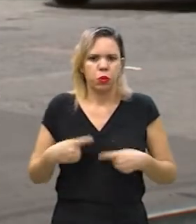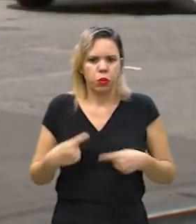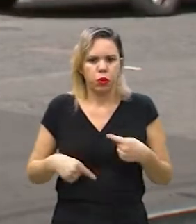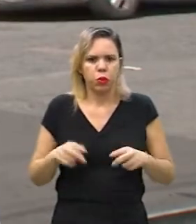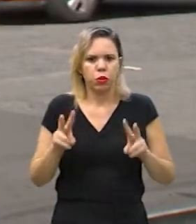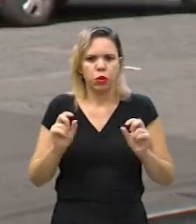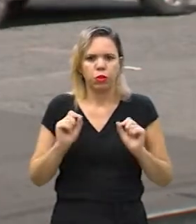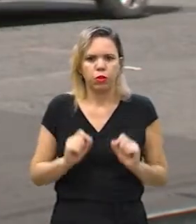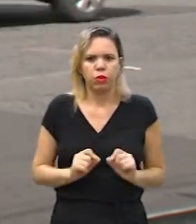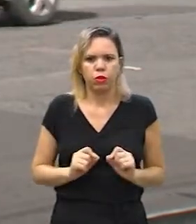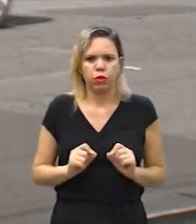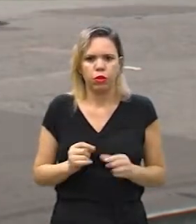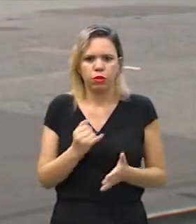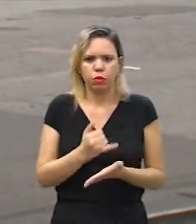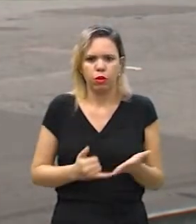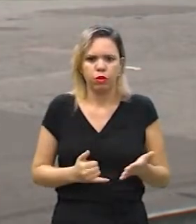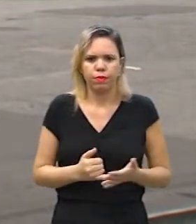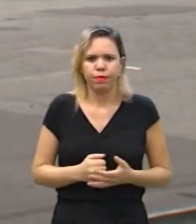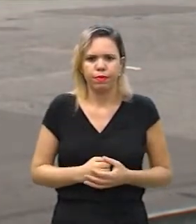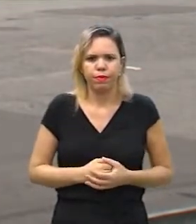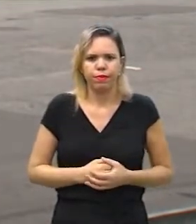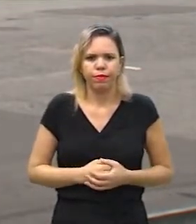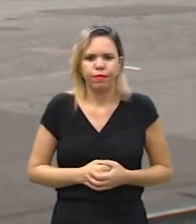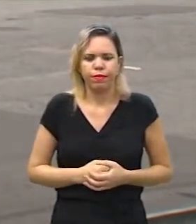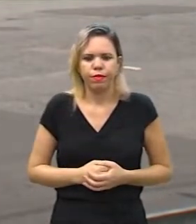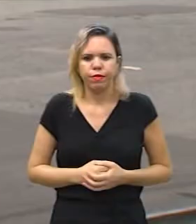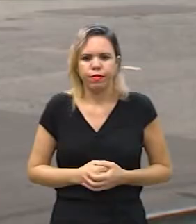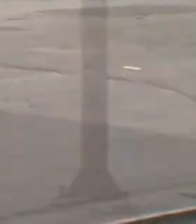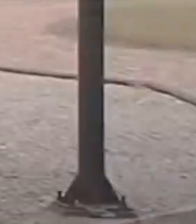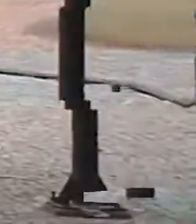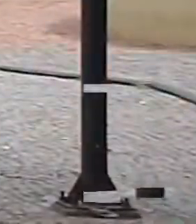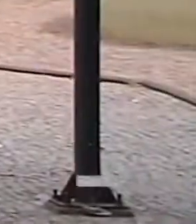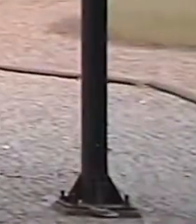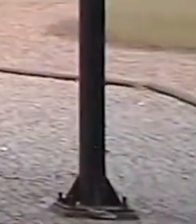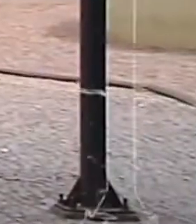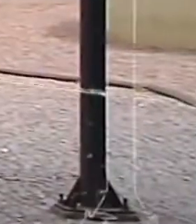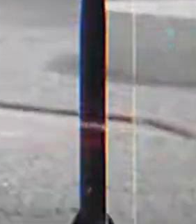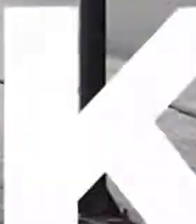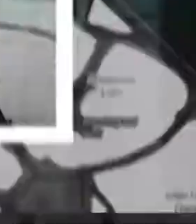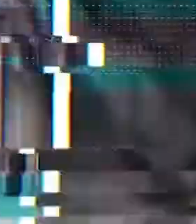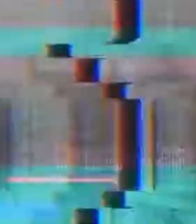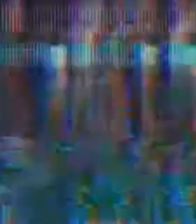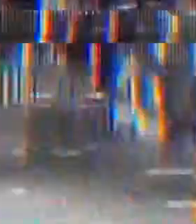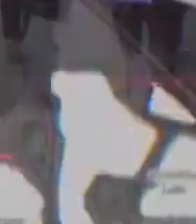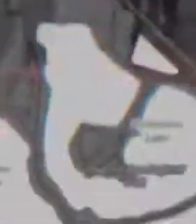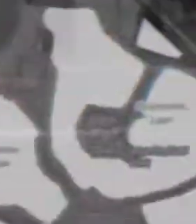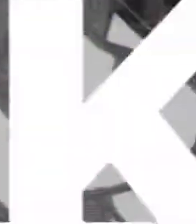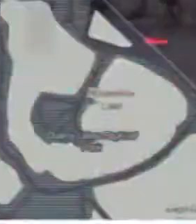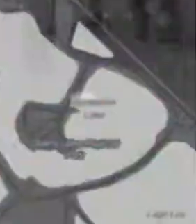e vamos abrir aí uma discussão referente a esses impostos aí ó